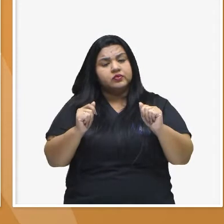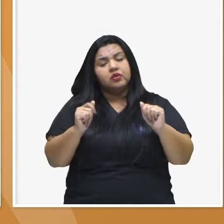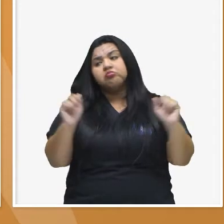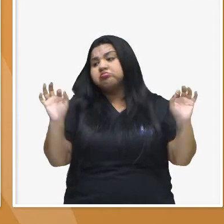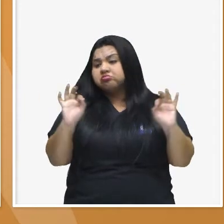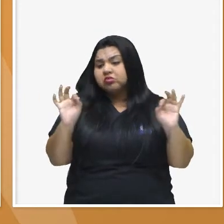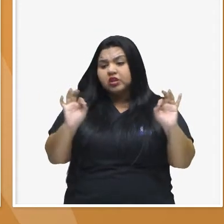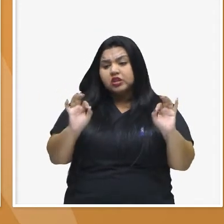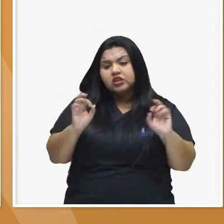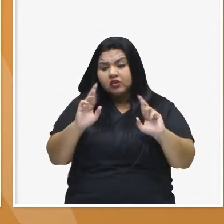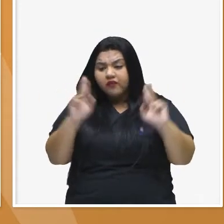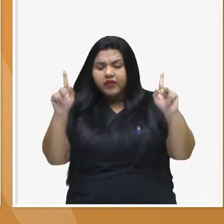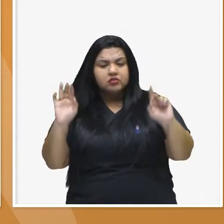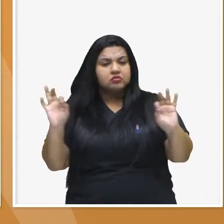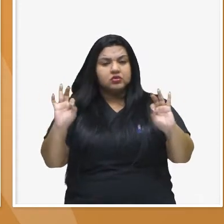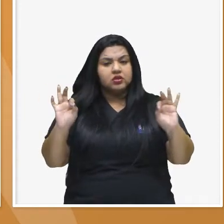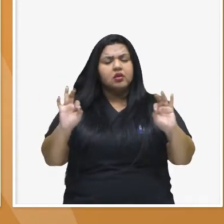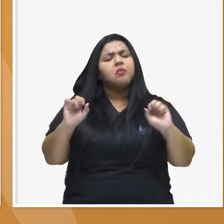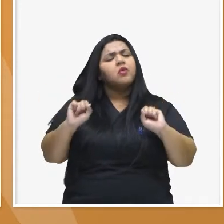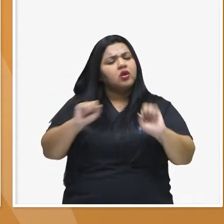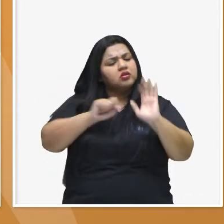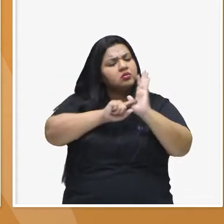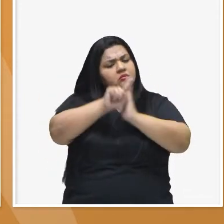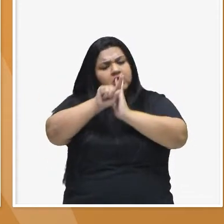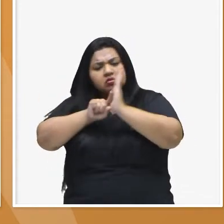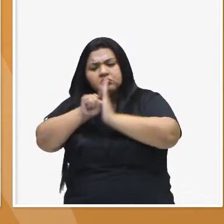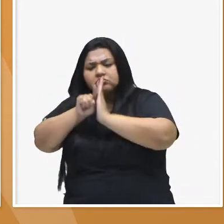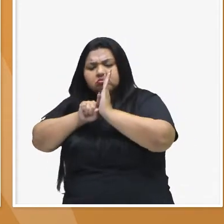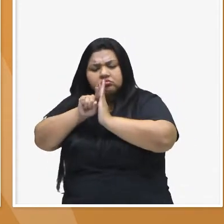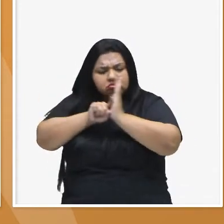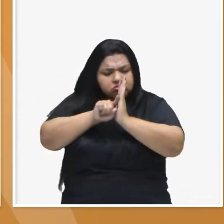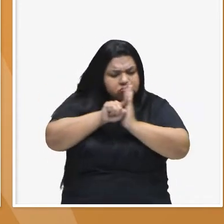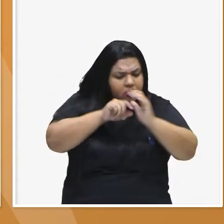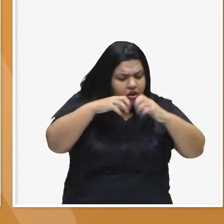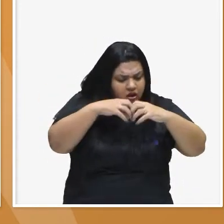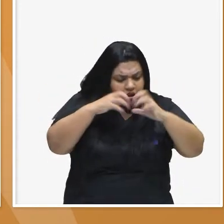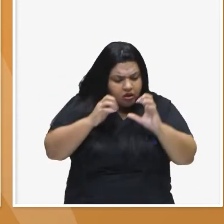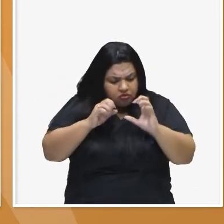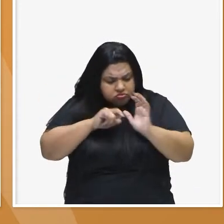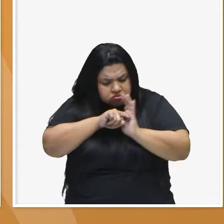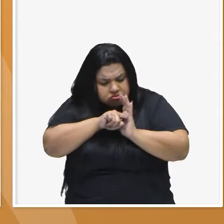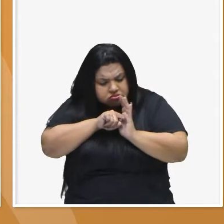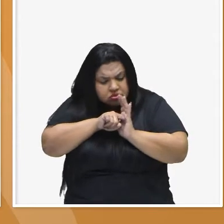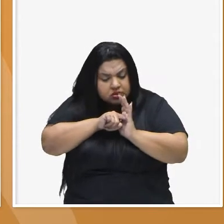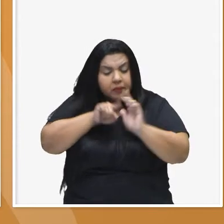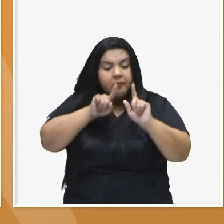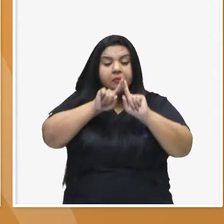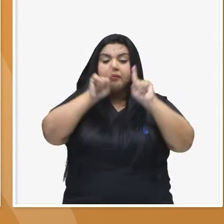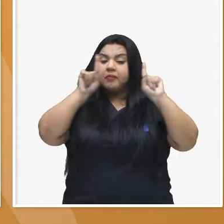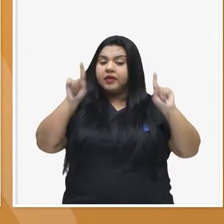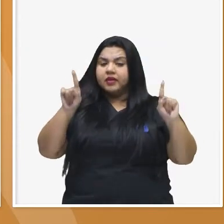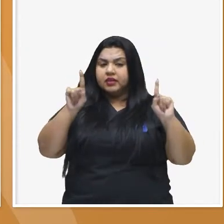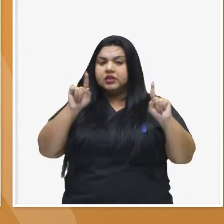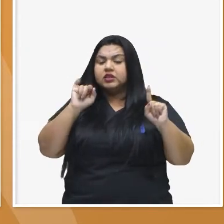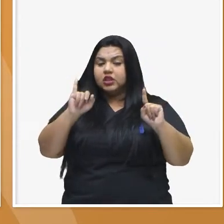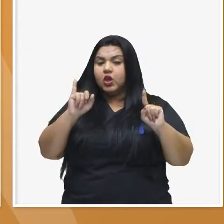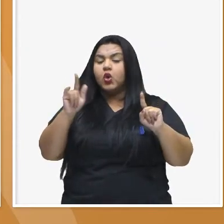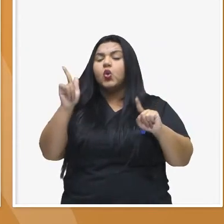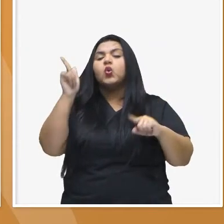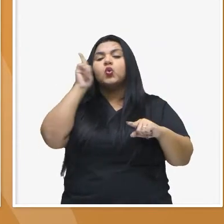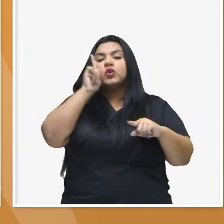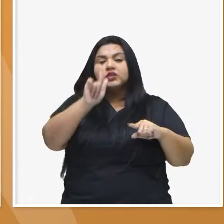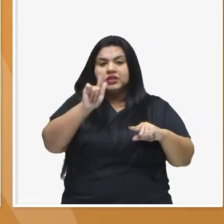ali. Ela pode pesquisar tudinho ali, né? Se eu agora conseguisse abrir a cabeça de vocês aí